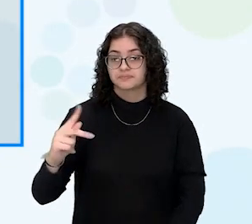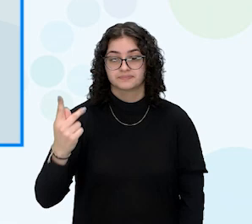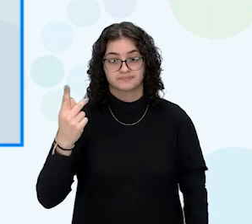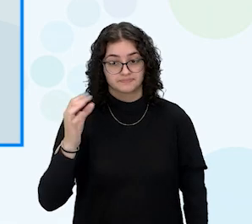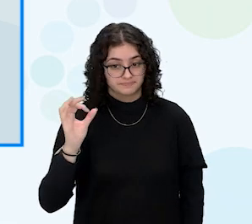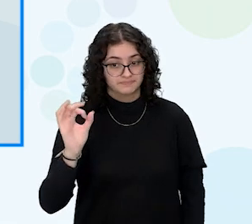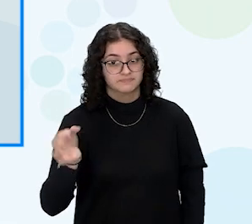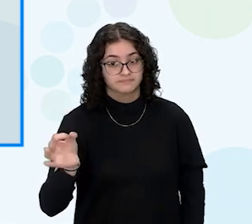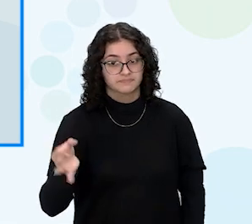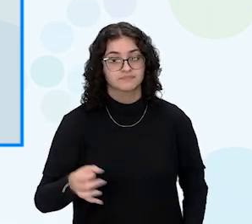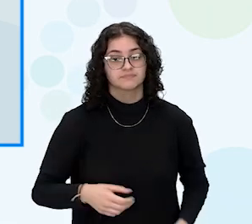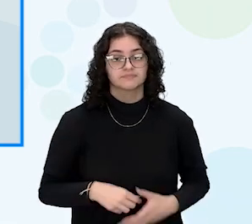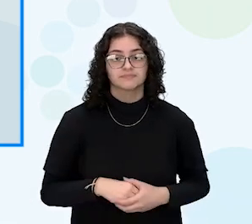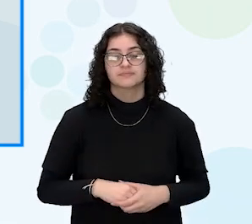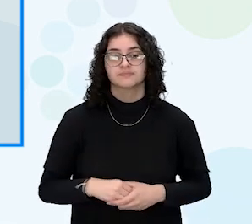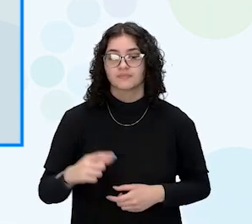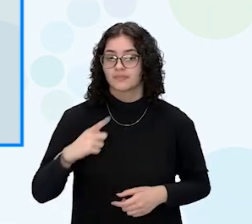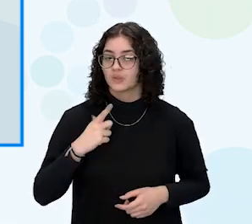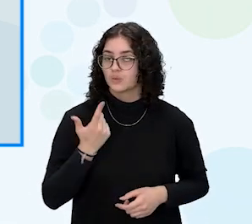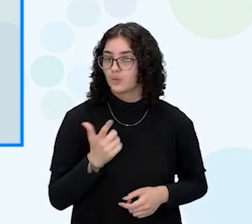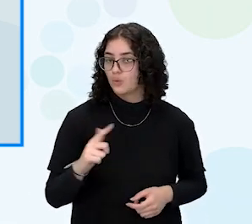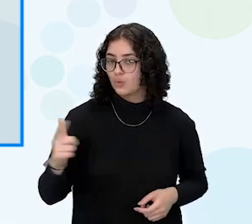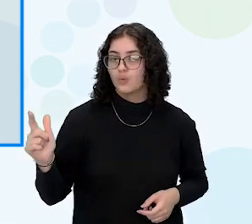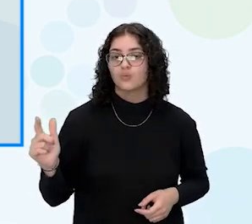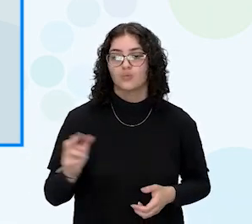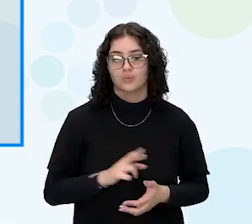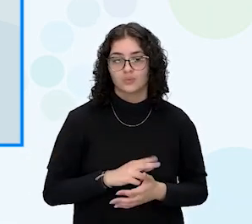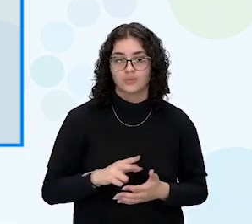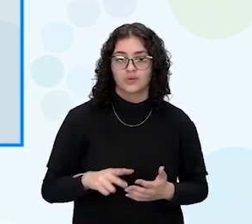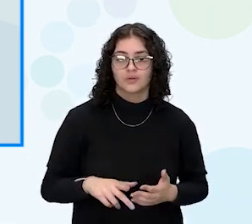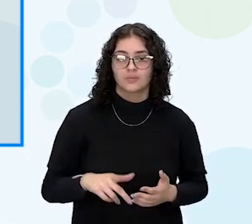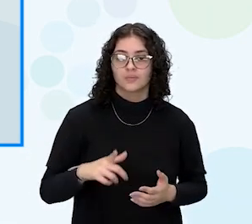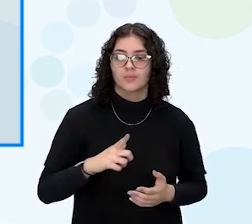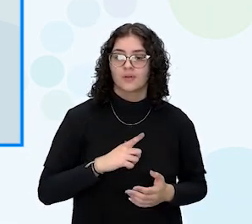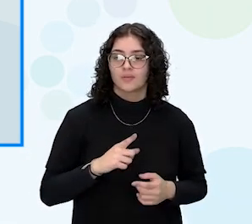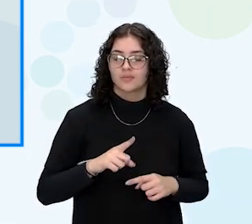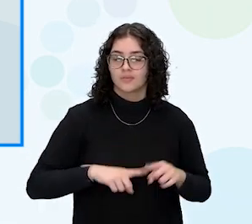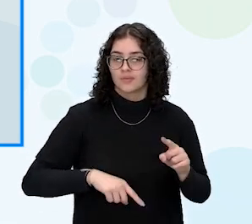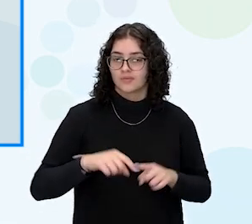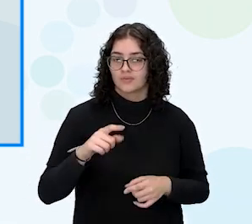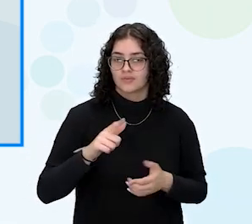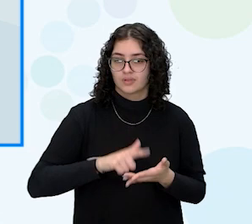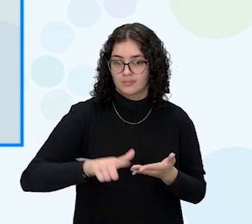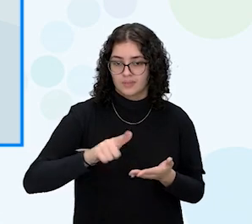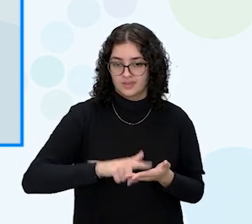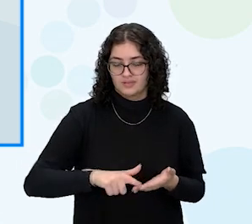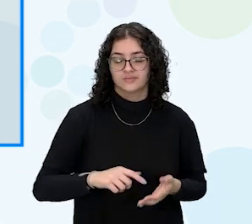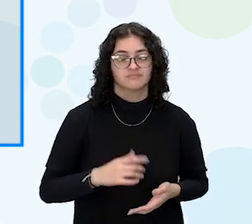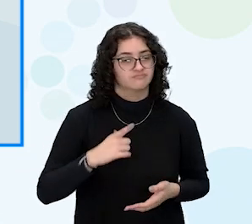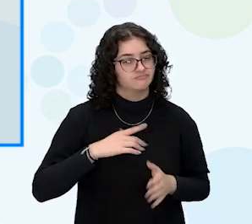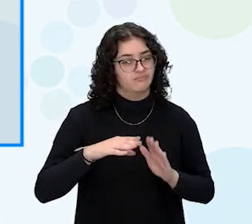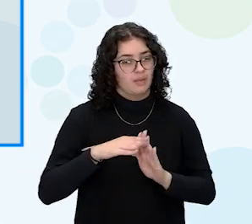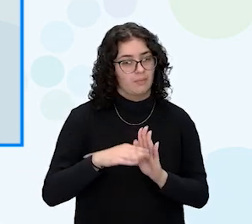E aí tem outros, né? Os alvejantes e por aí vai. Tudo bem? Então, agora vocês